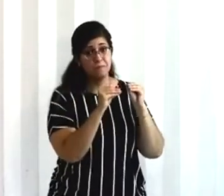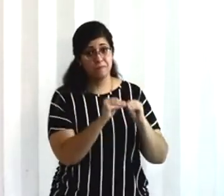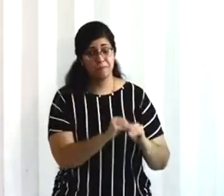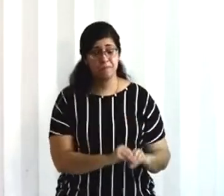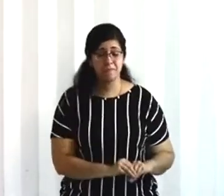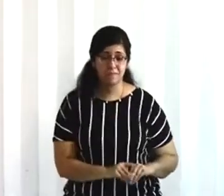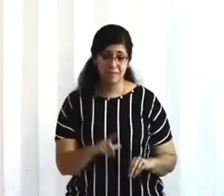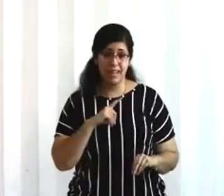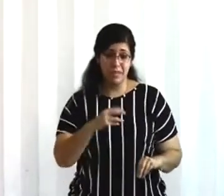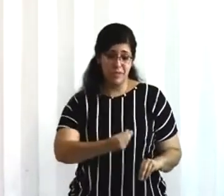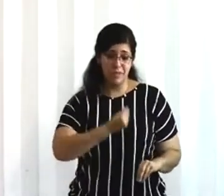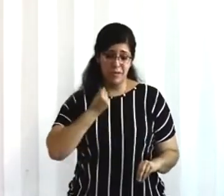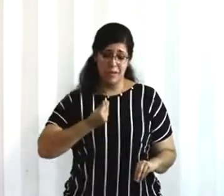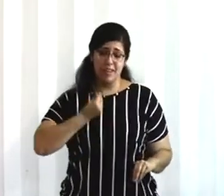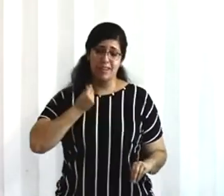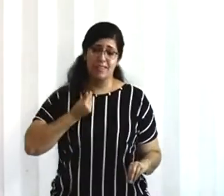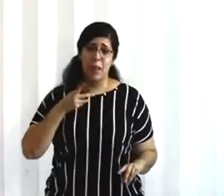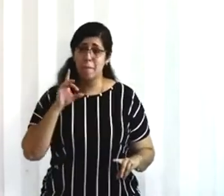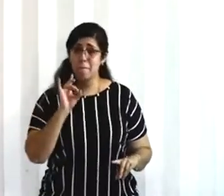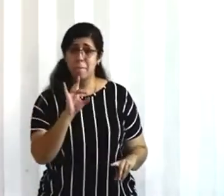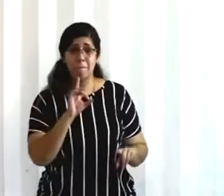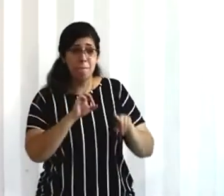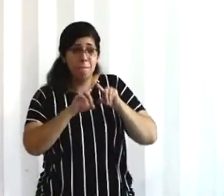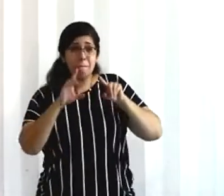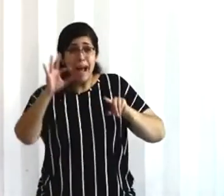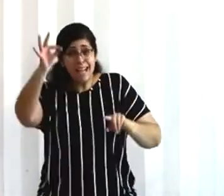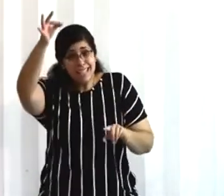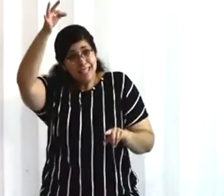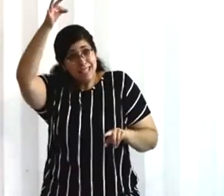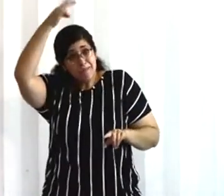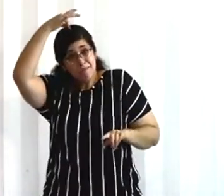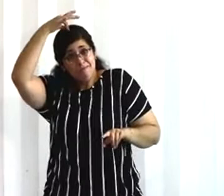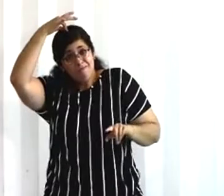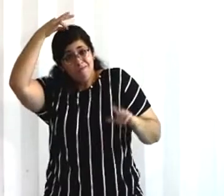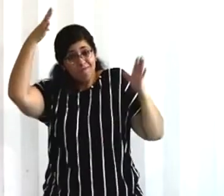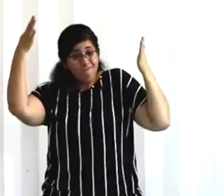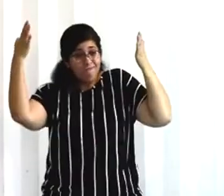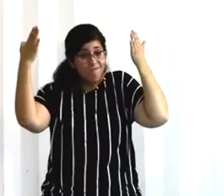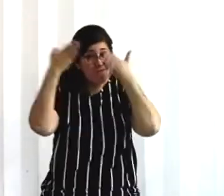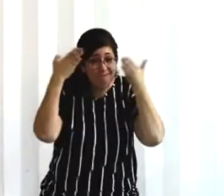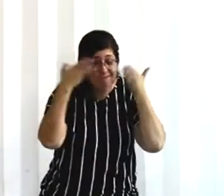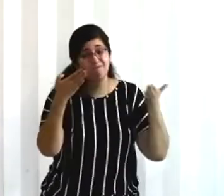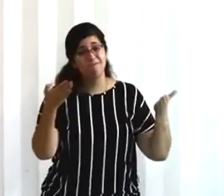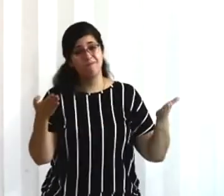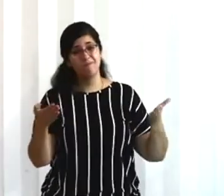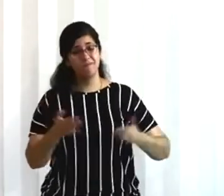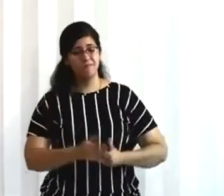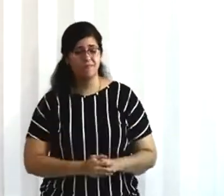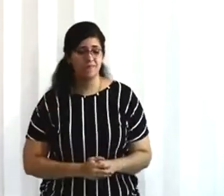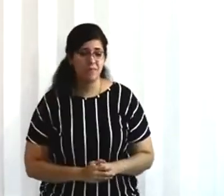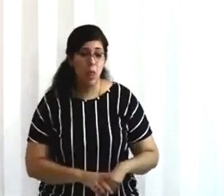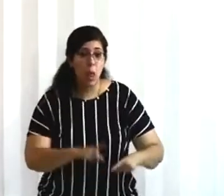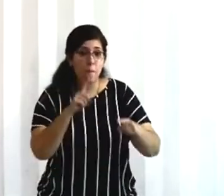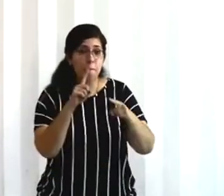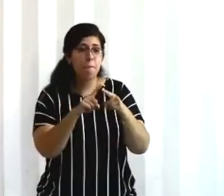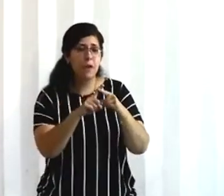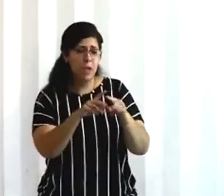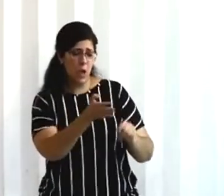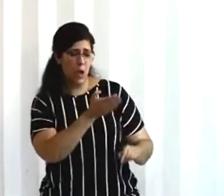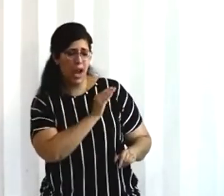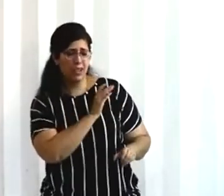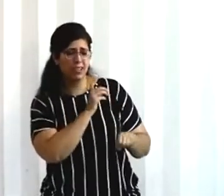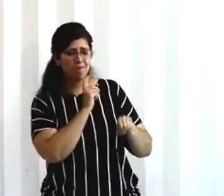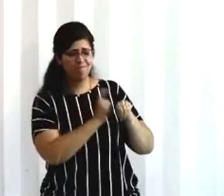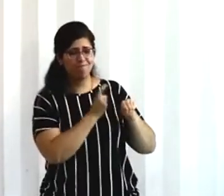estavam cegos espiritualmente, não conseguiam olhar e ver. Por quê? Porque no coração só